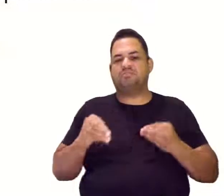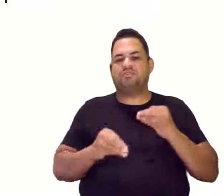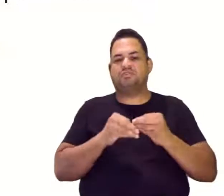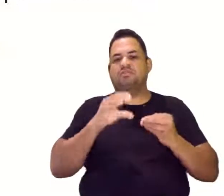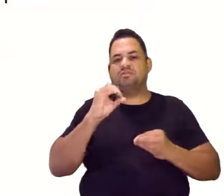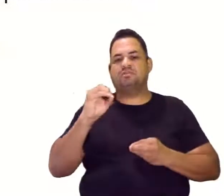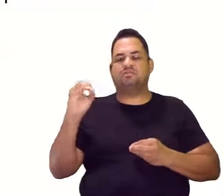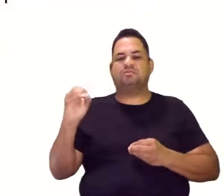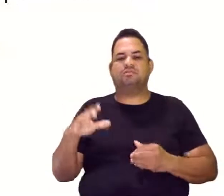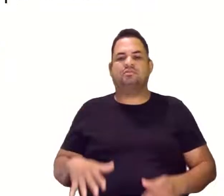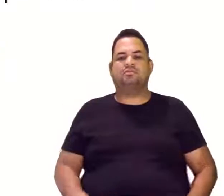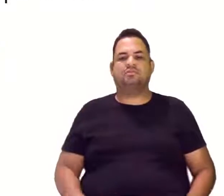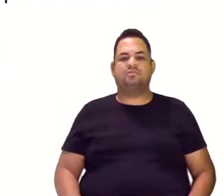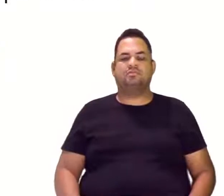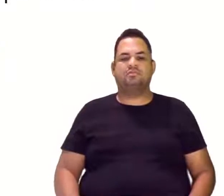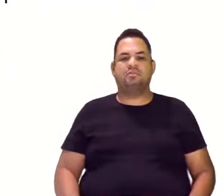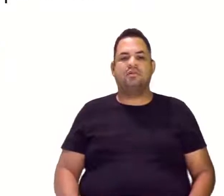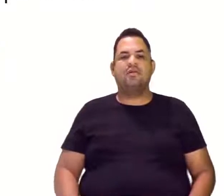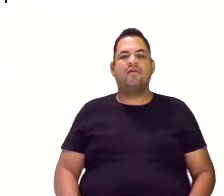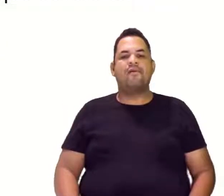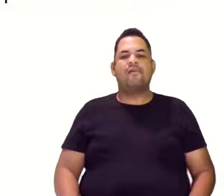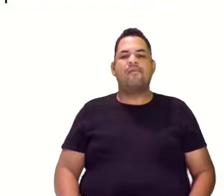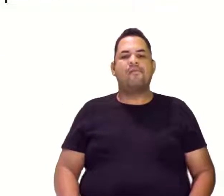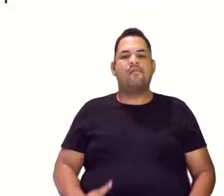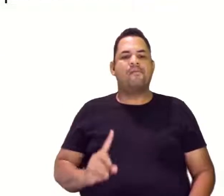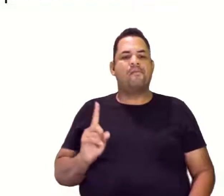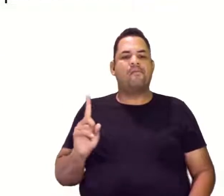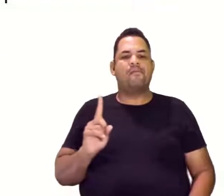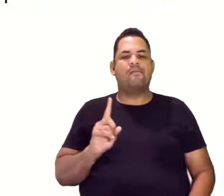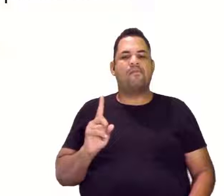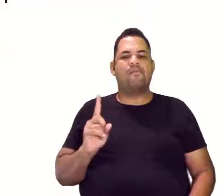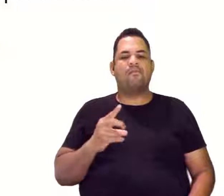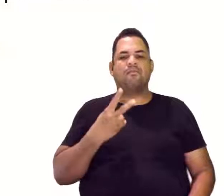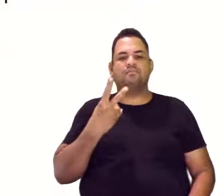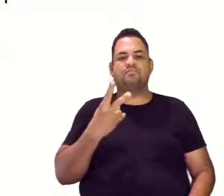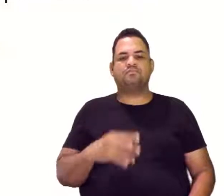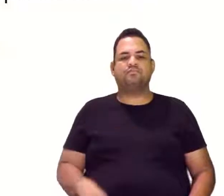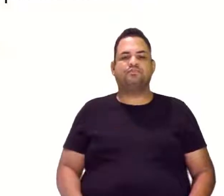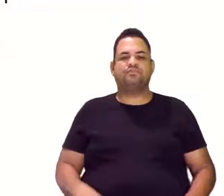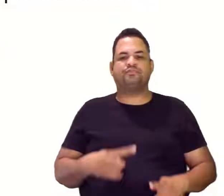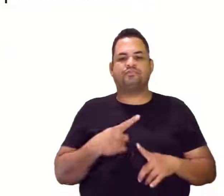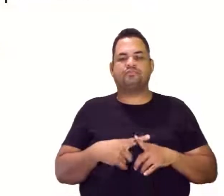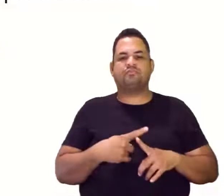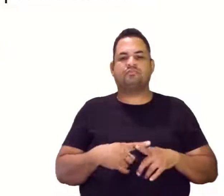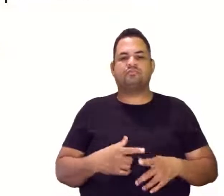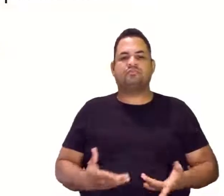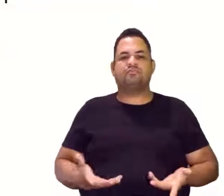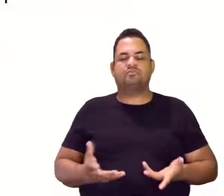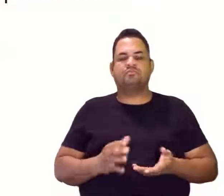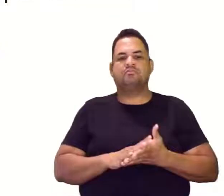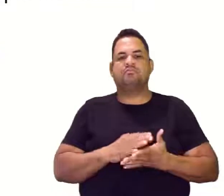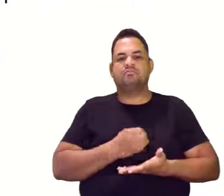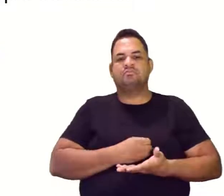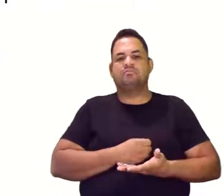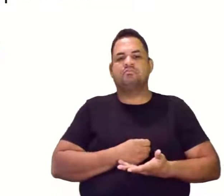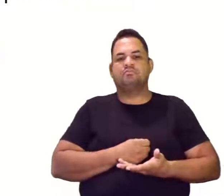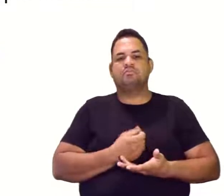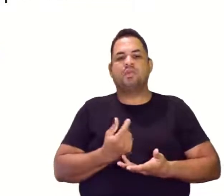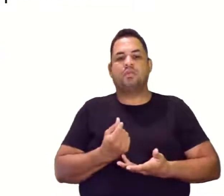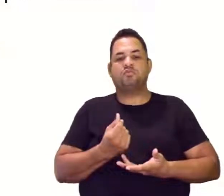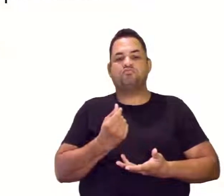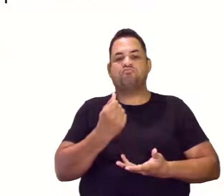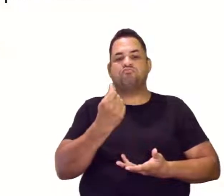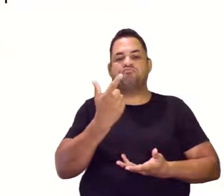1.700 700. em reais. Já sabemos que não é o 2. Isso mesmo, porque Que ele quer o maior arrecadação,